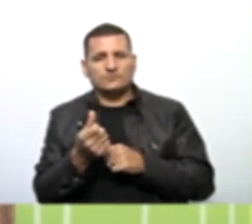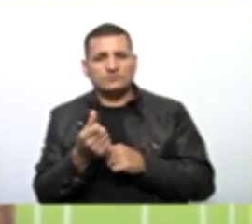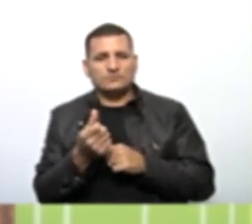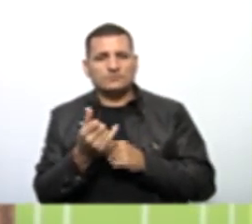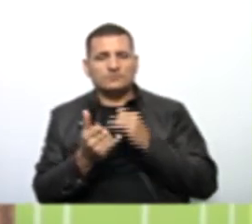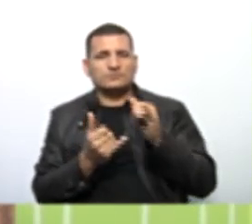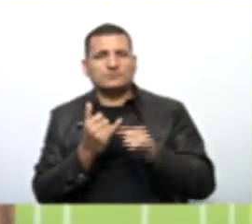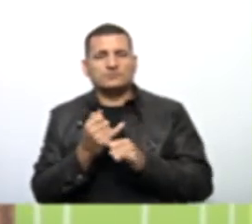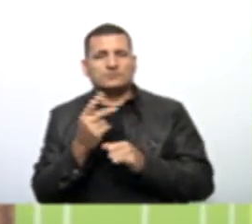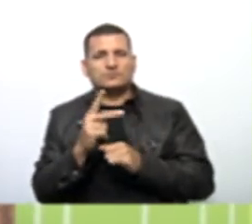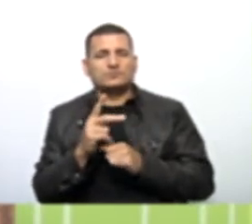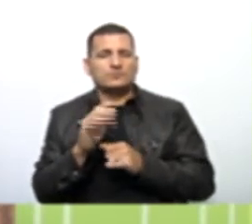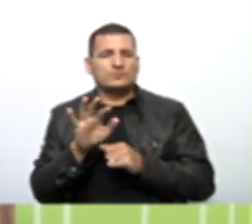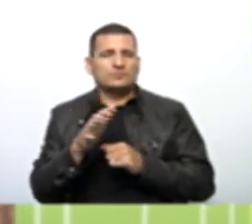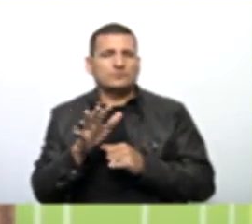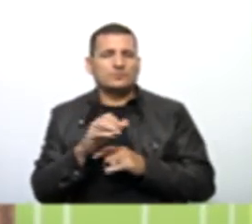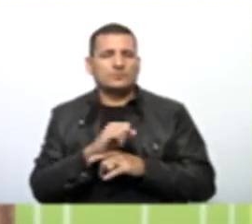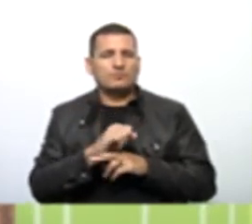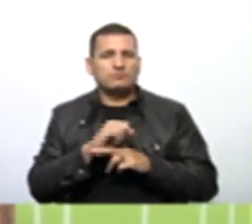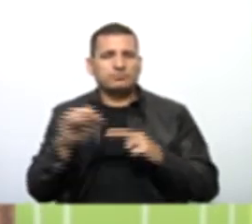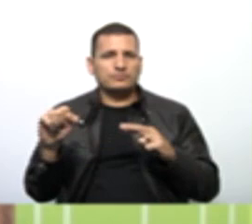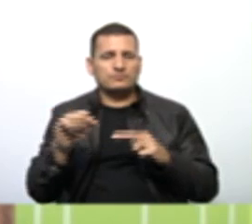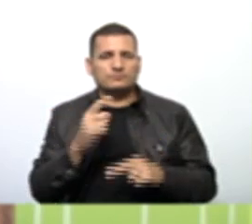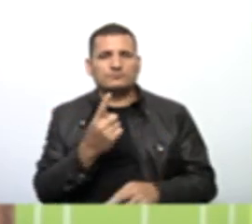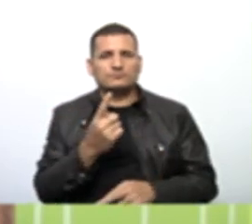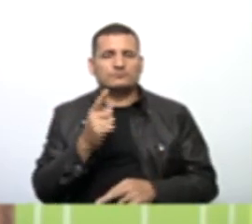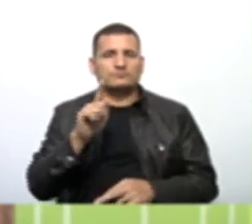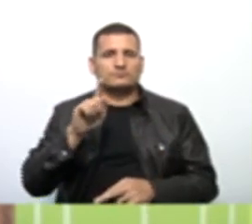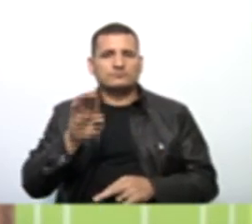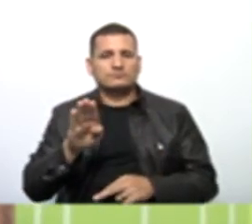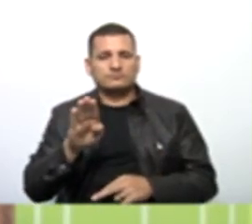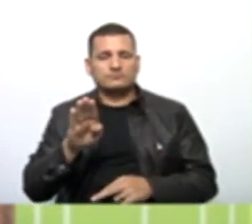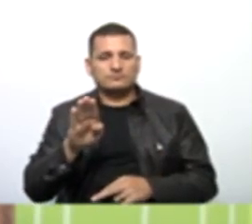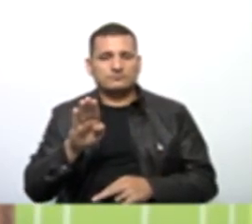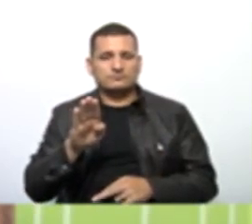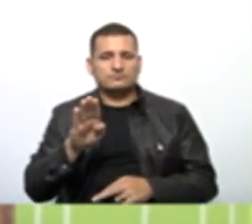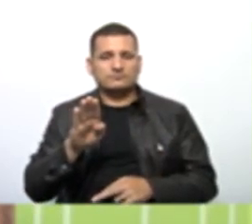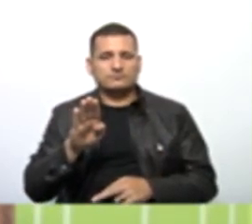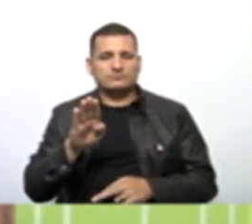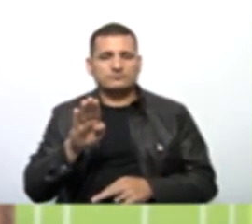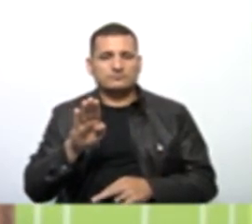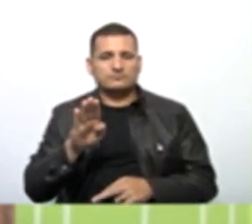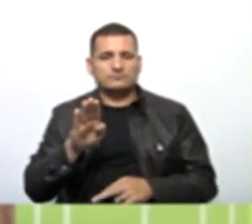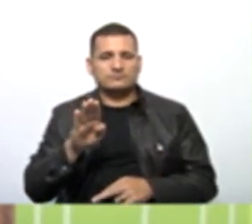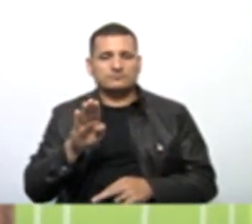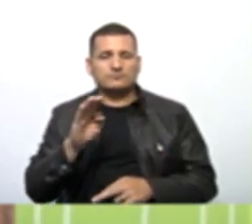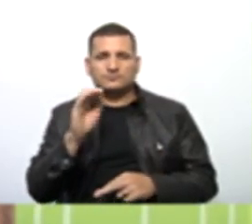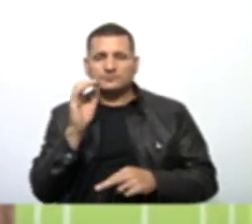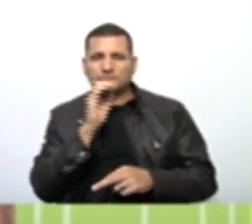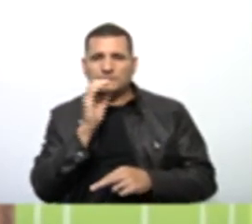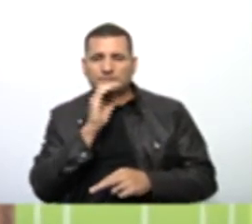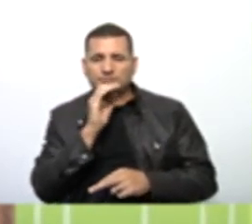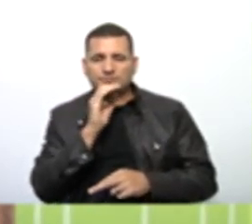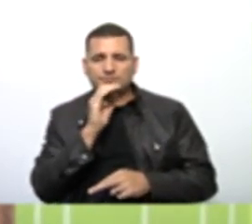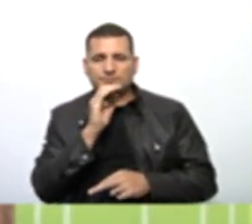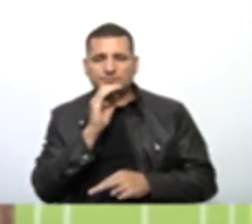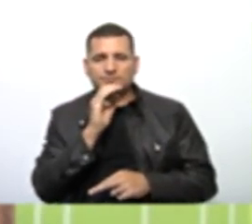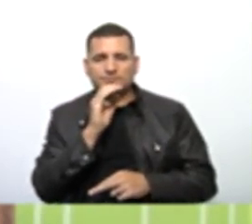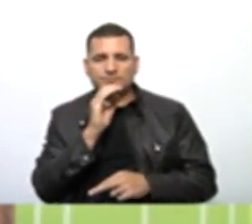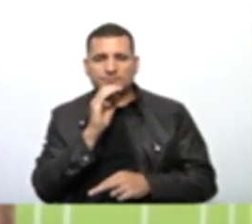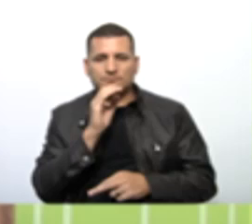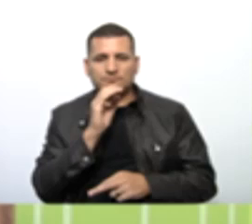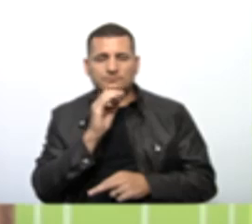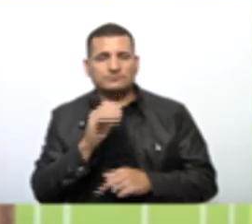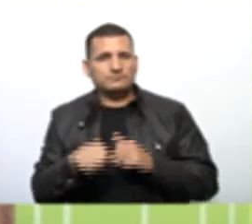que vem aí a bola pra sua casa acima de 1 gigabit por segundo ele não se trata de uma internet muito rápido então pra